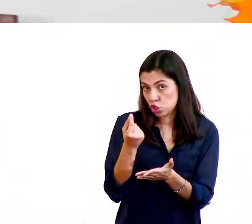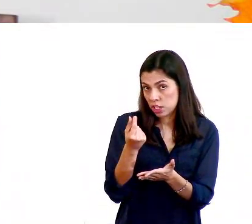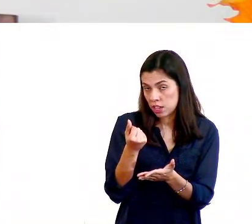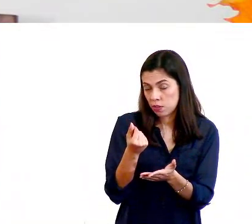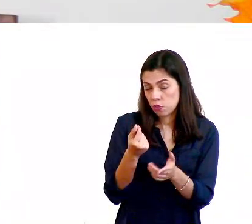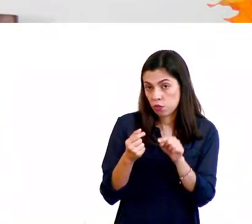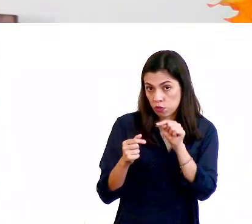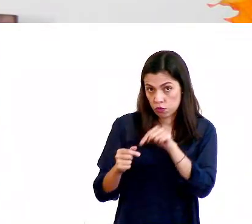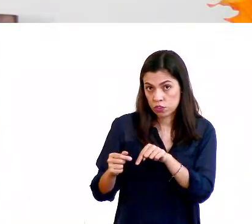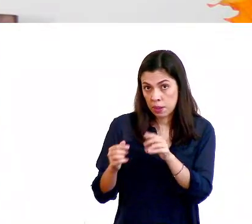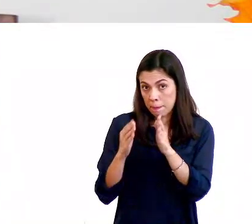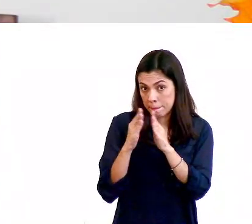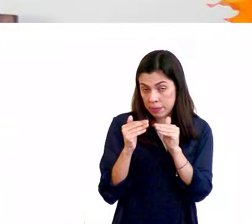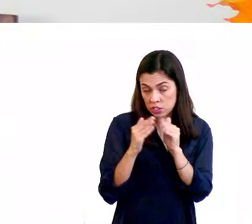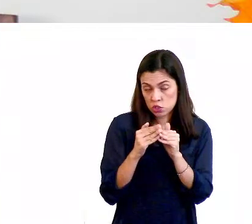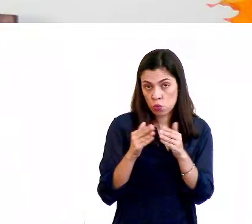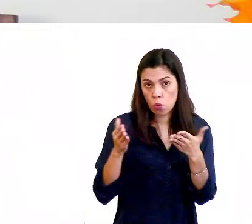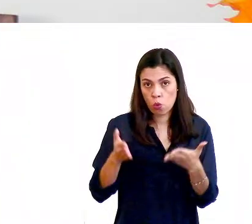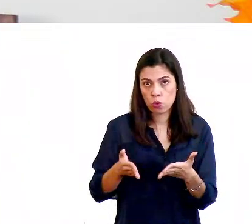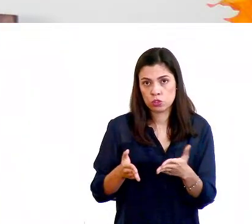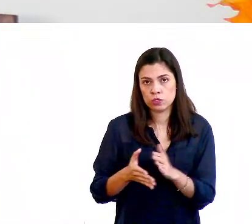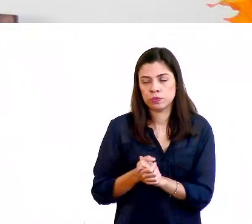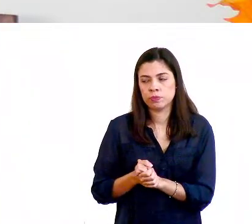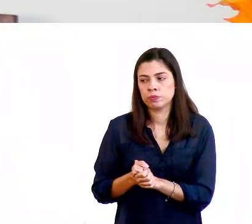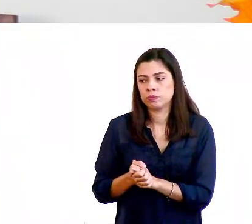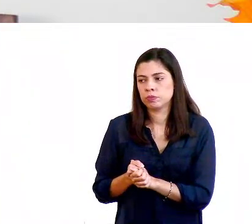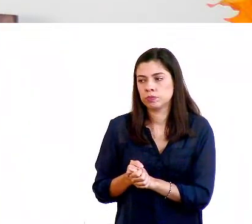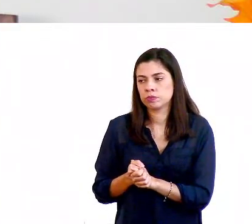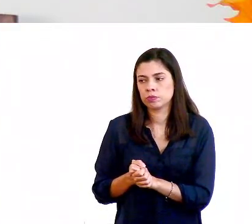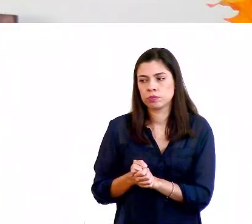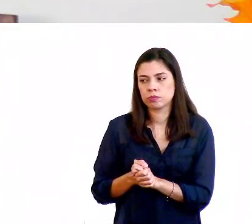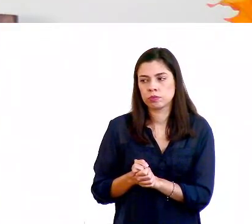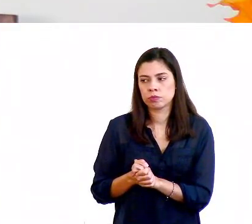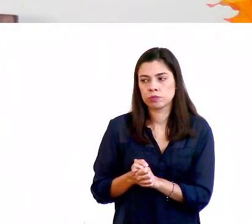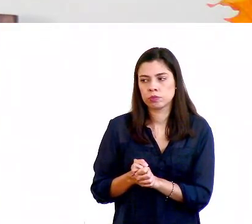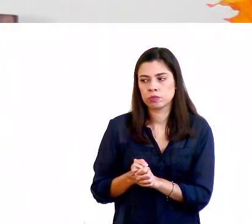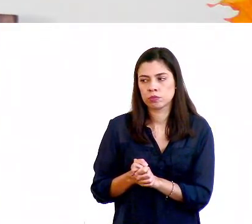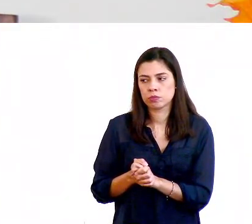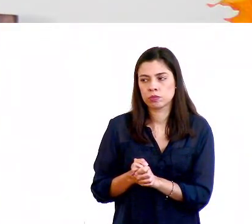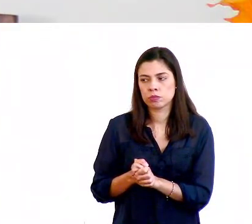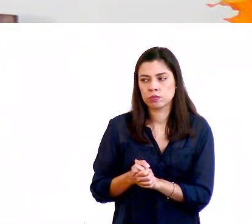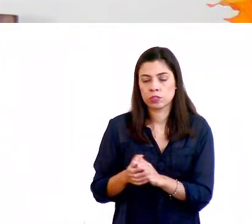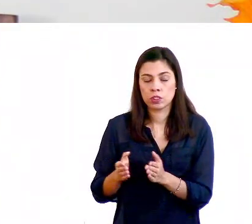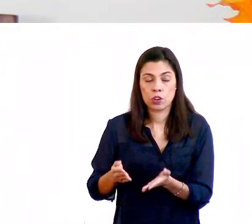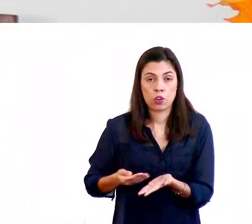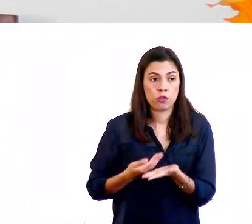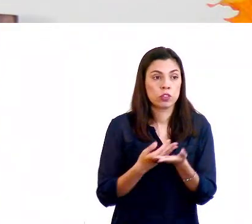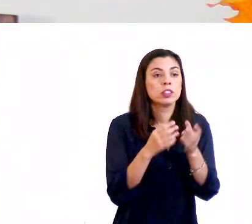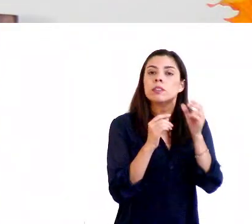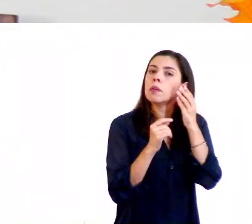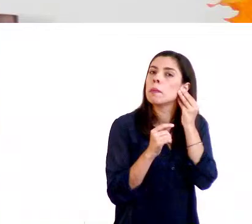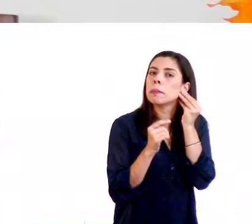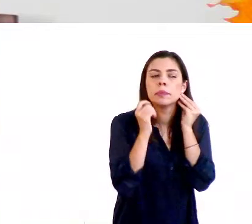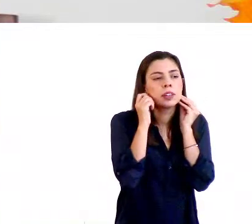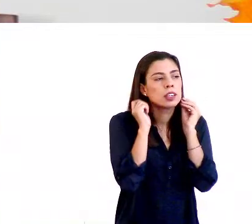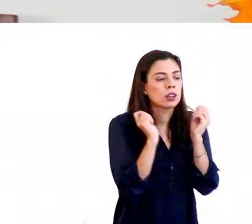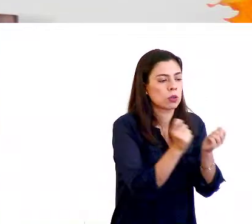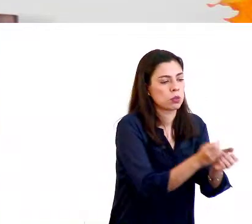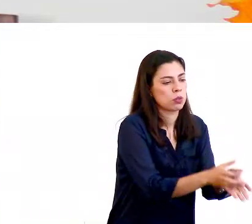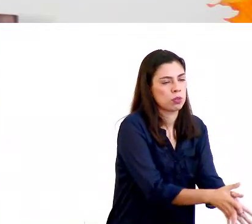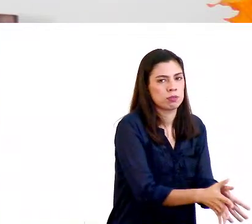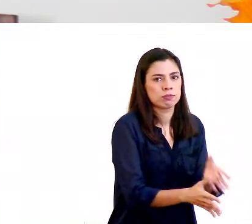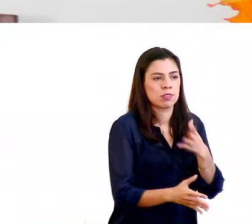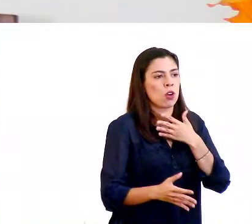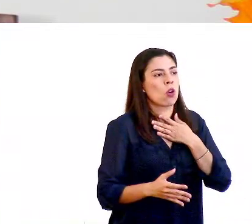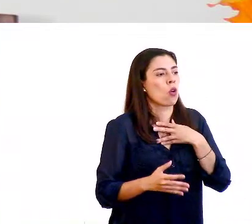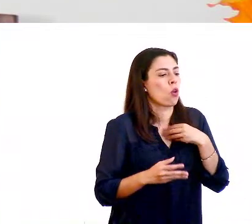lá. Está aqui, esse é o penhor. O que acontece? O que acontece se você não paga a dívida?